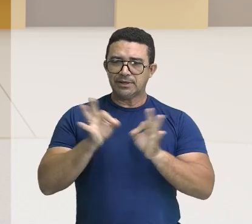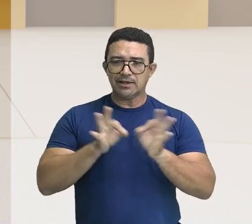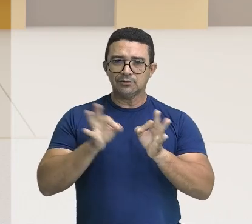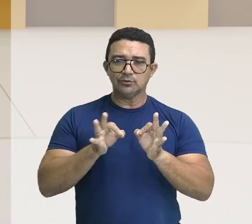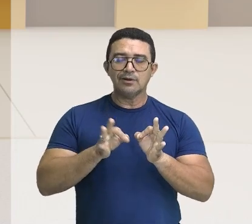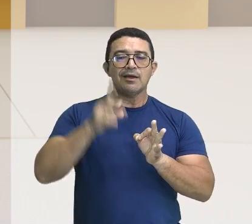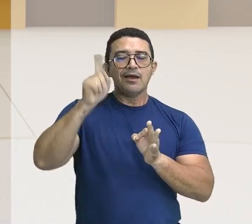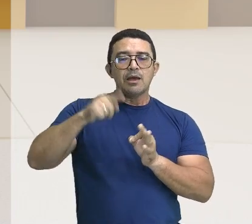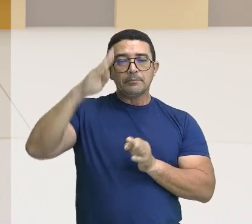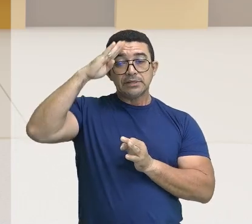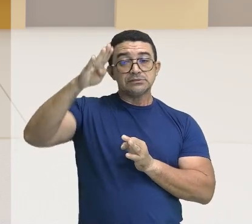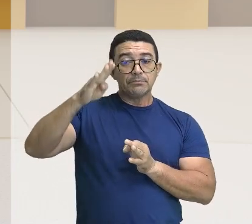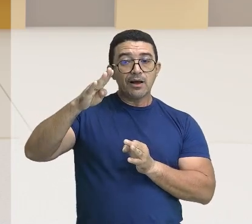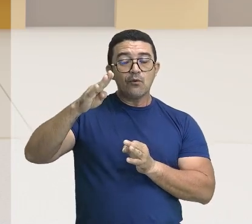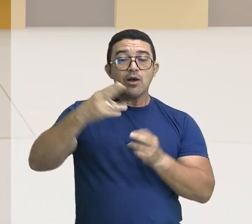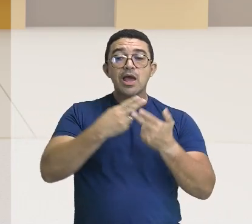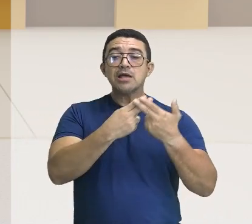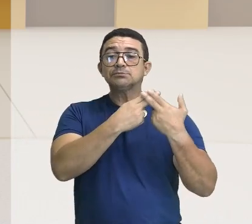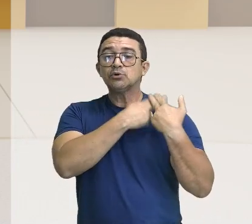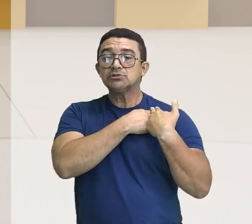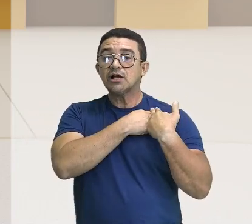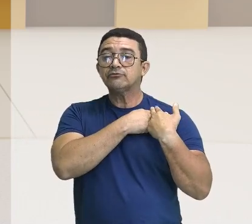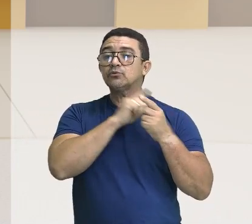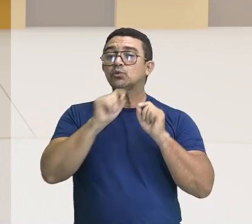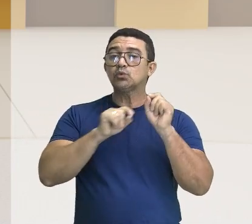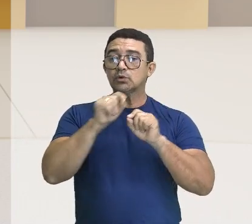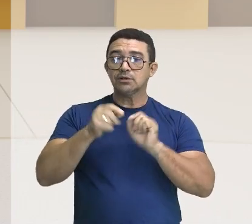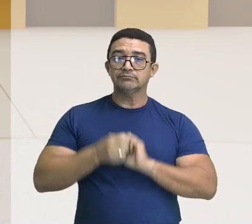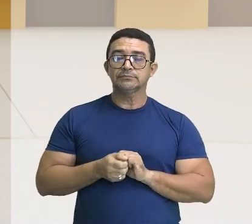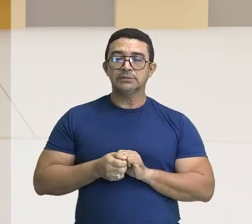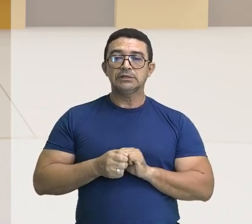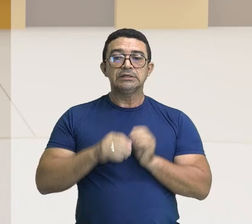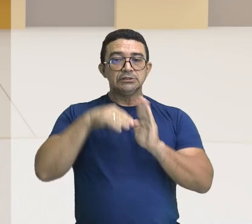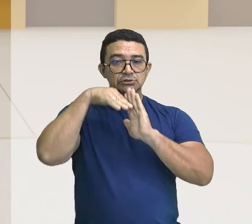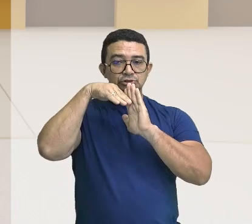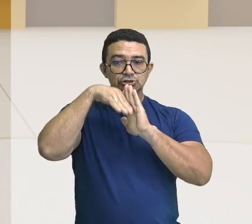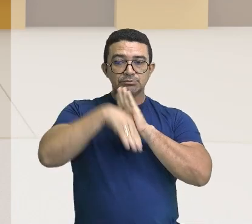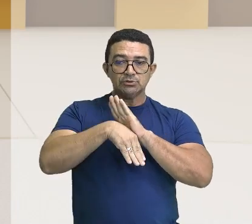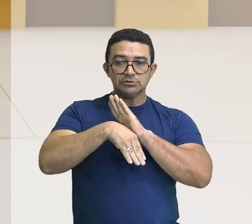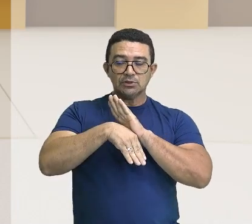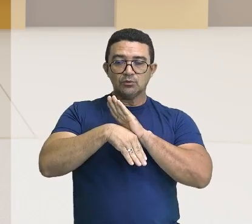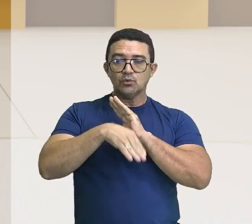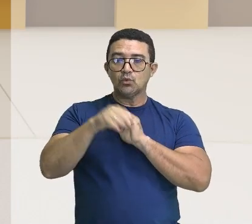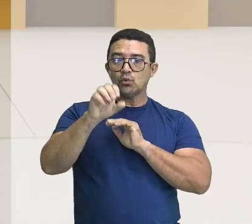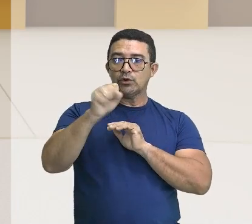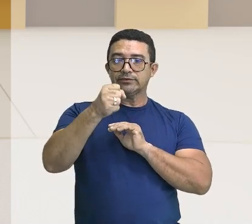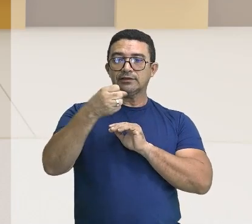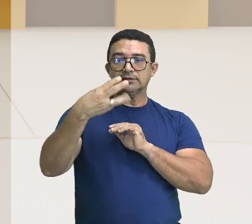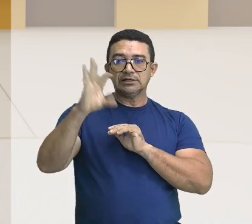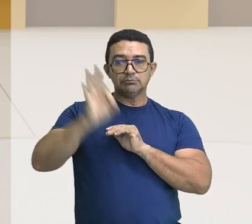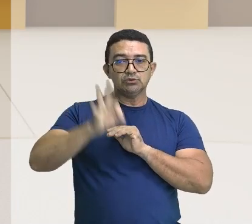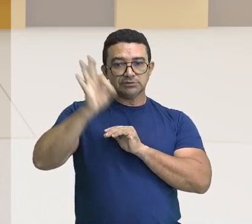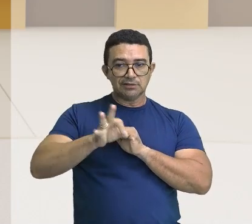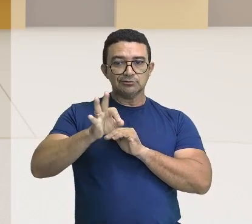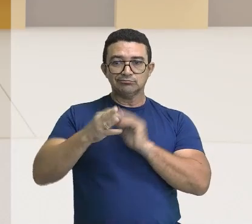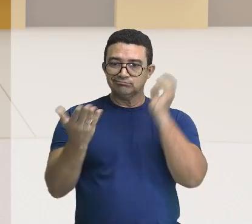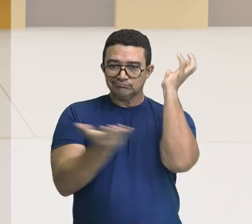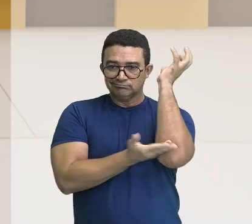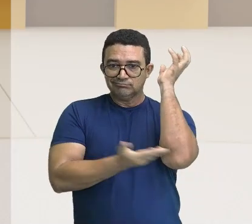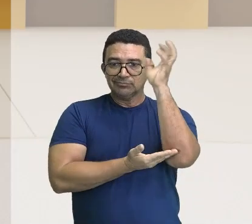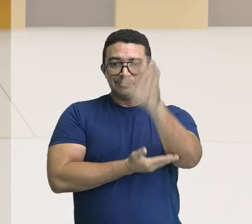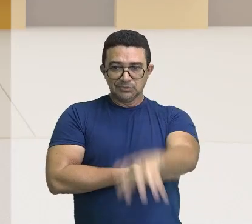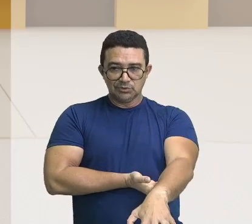foi o principal responsável pela queda de 83% do desmatamento na região, tá?